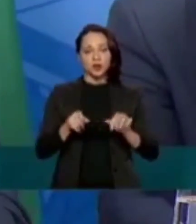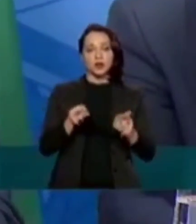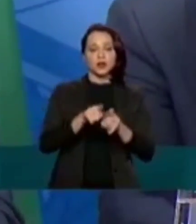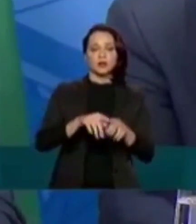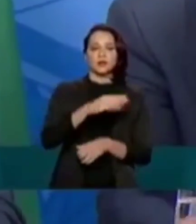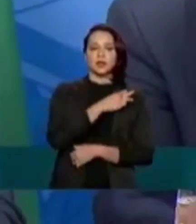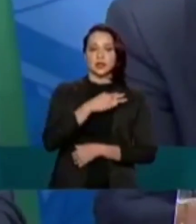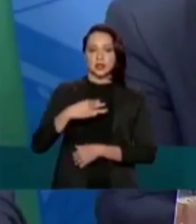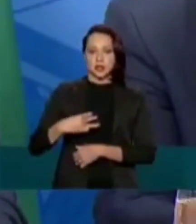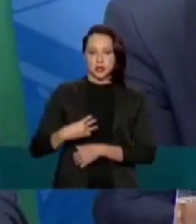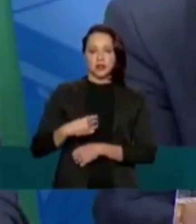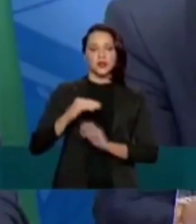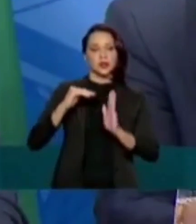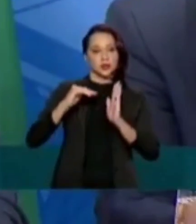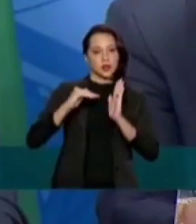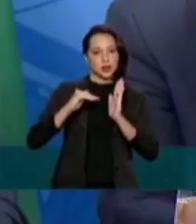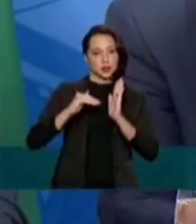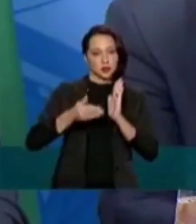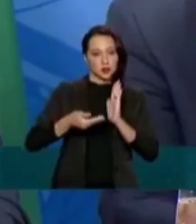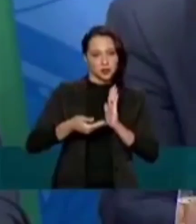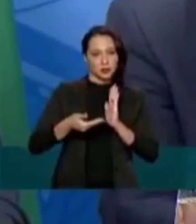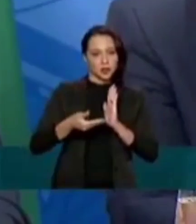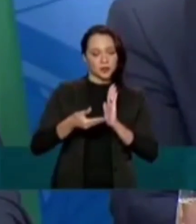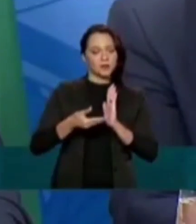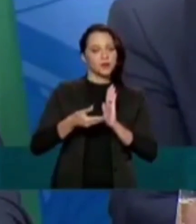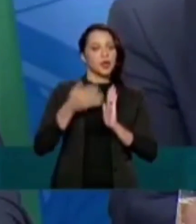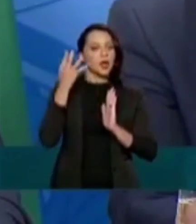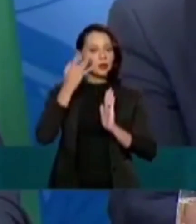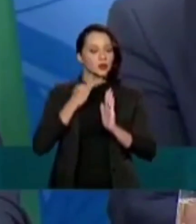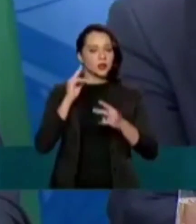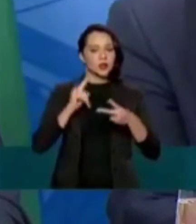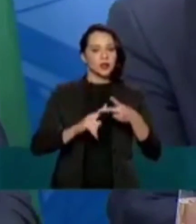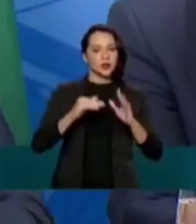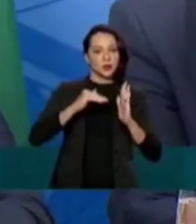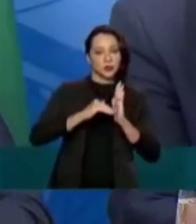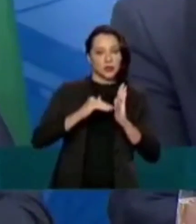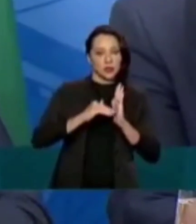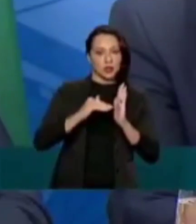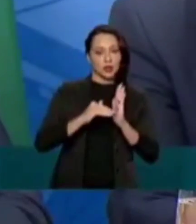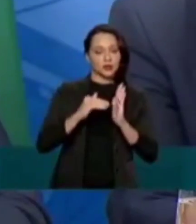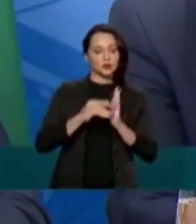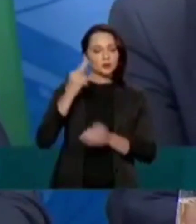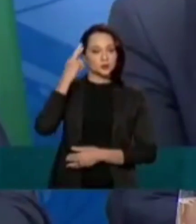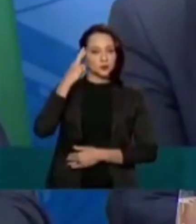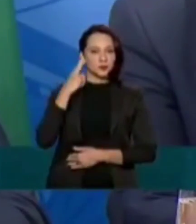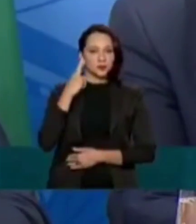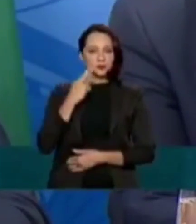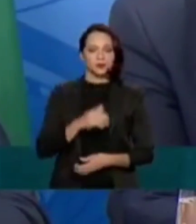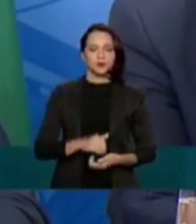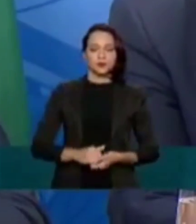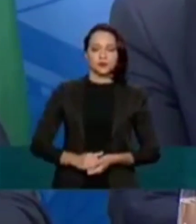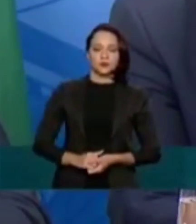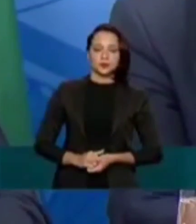presidente da Câmara, Arthur Lira, e do Senado, Rodrigo Pacheco.